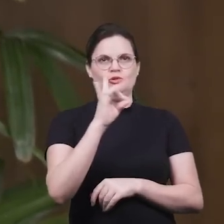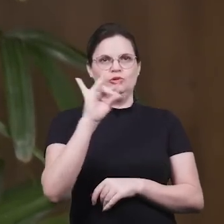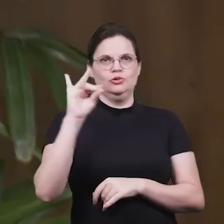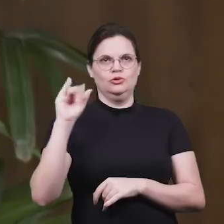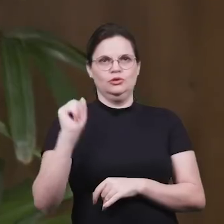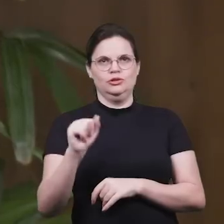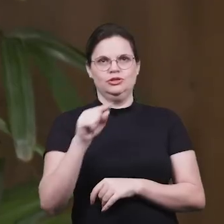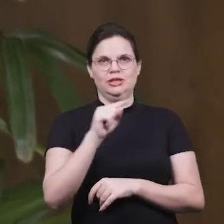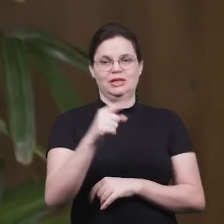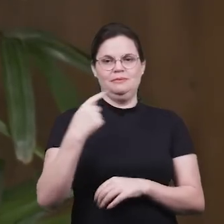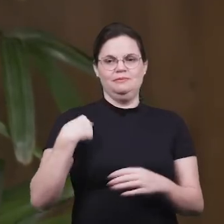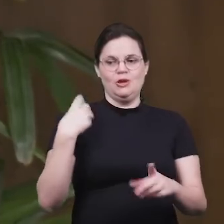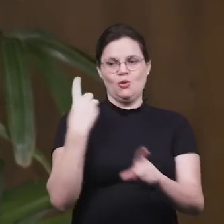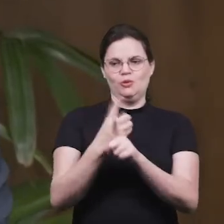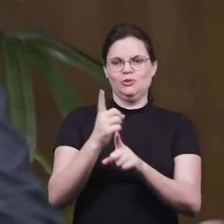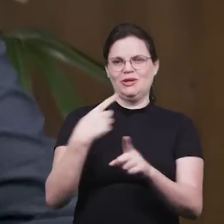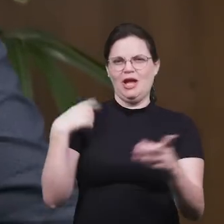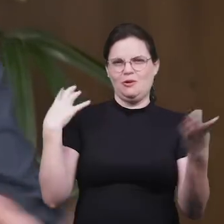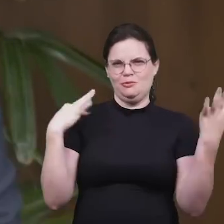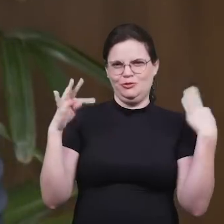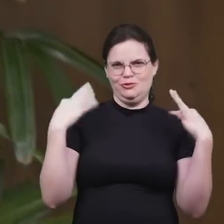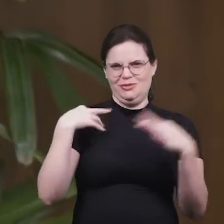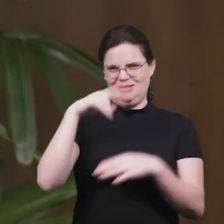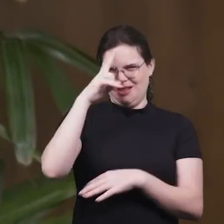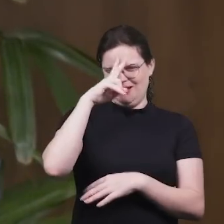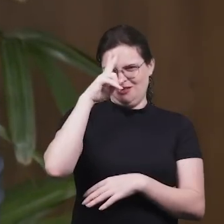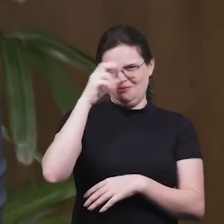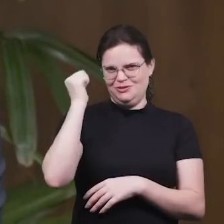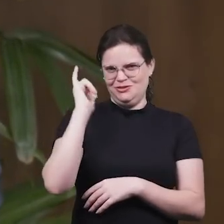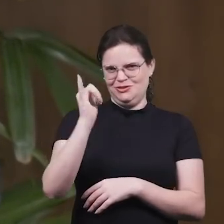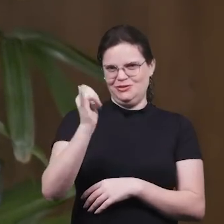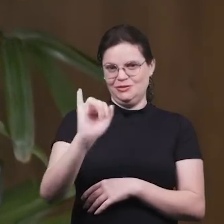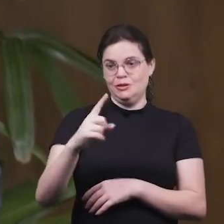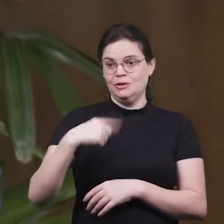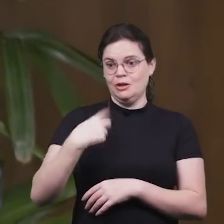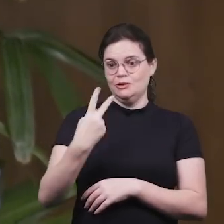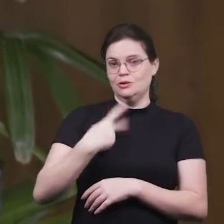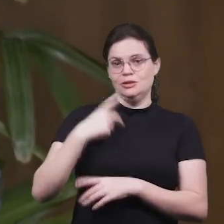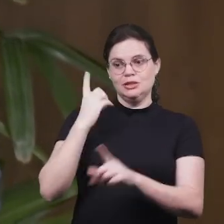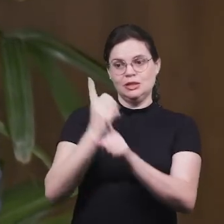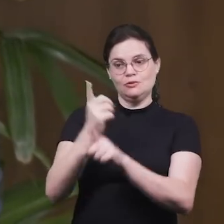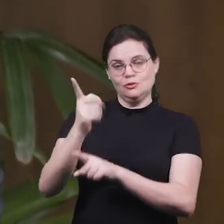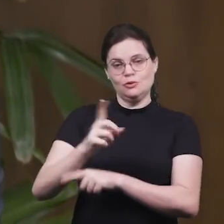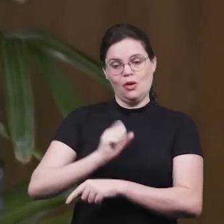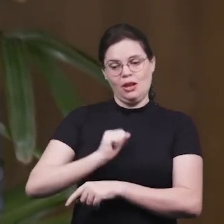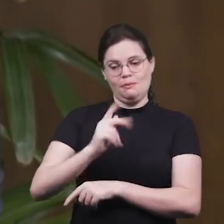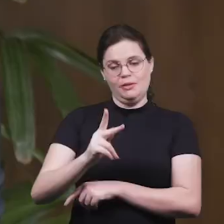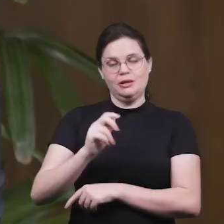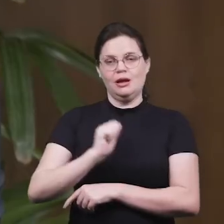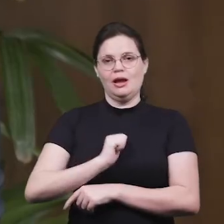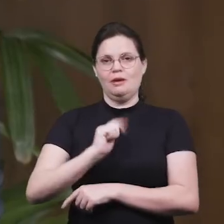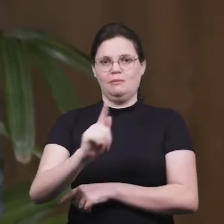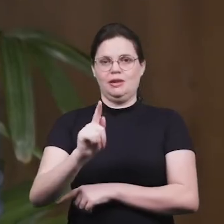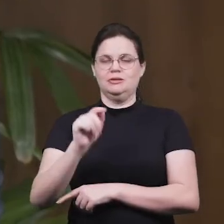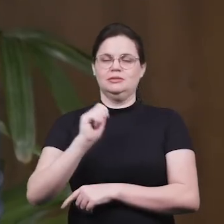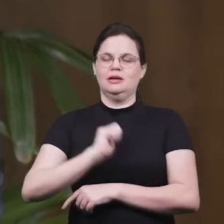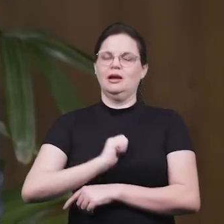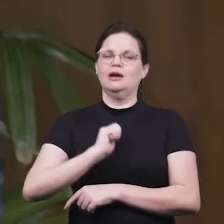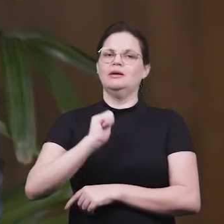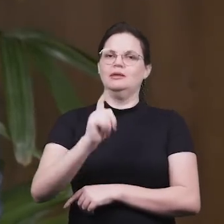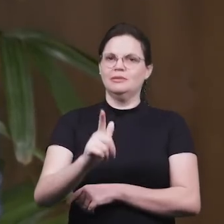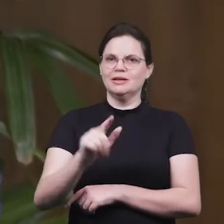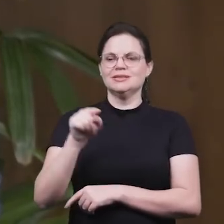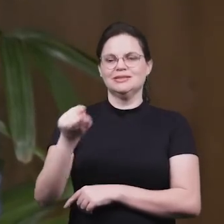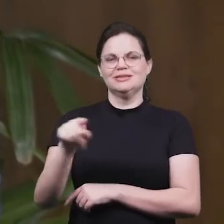como turista. Então nós encontramos com ele quando ele começou a testemunhar para a gente.